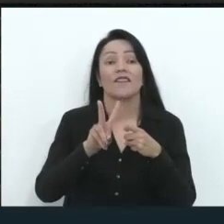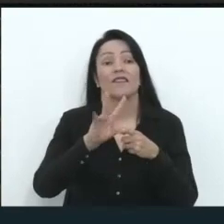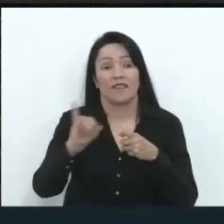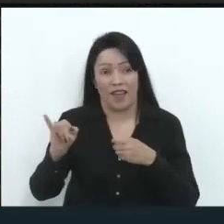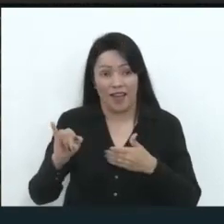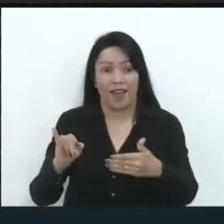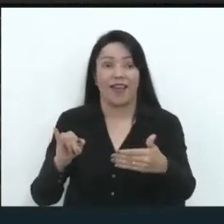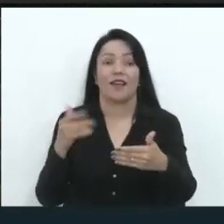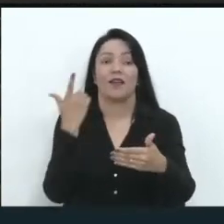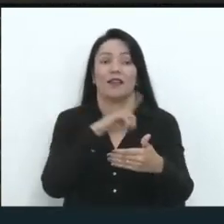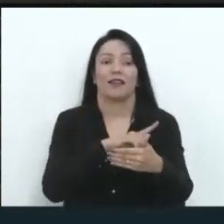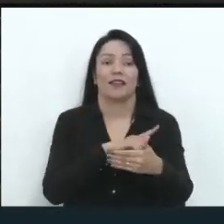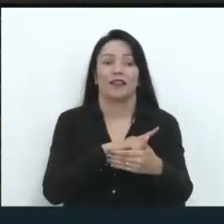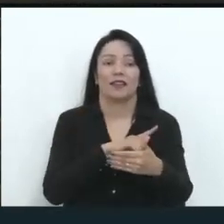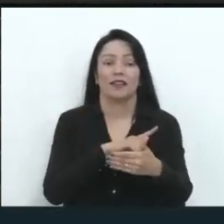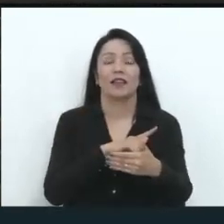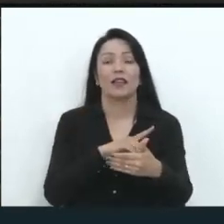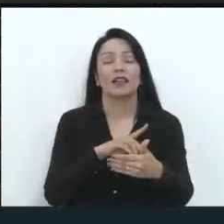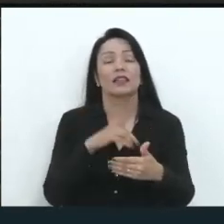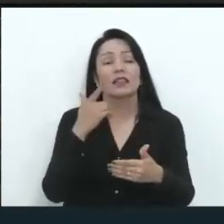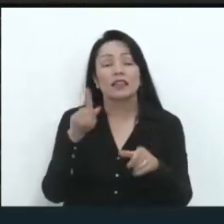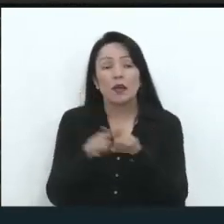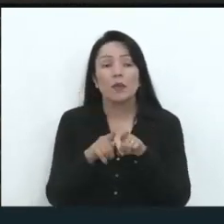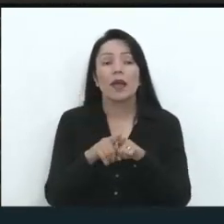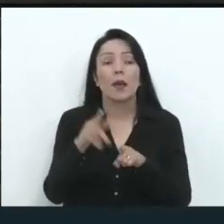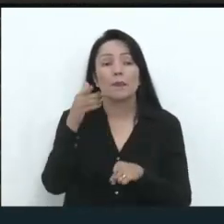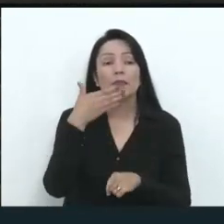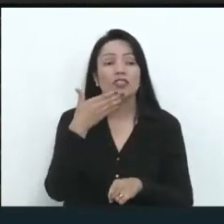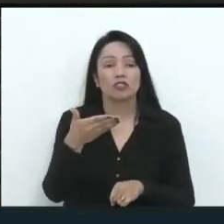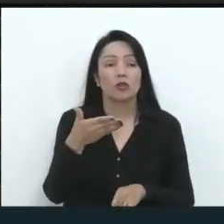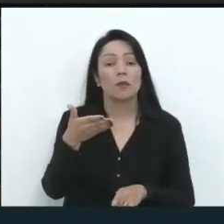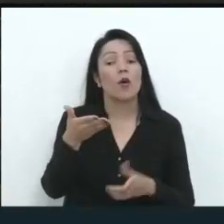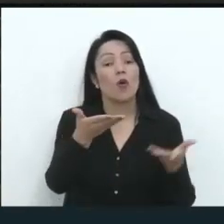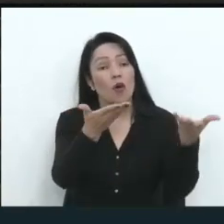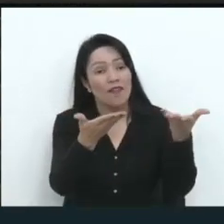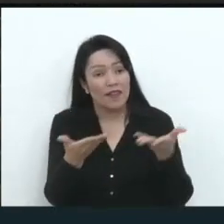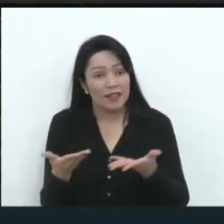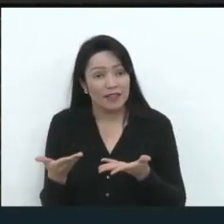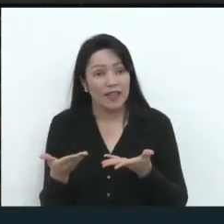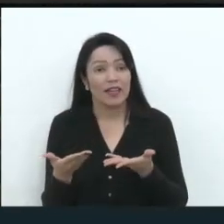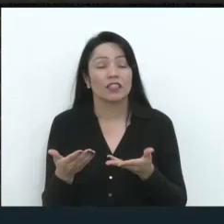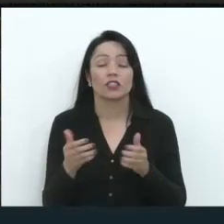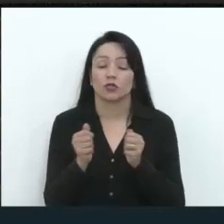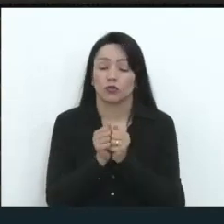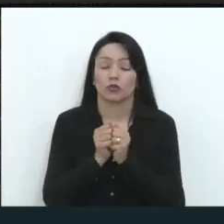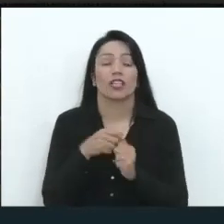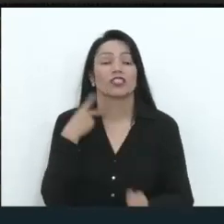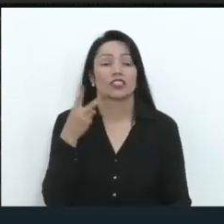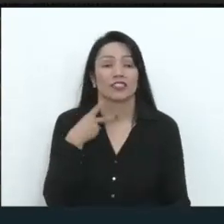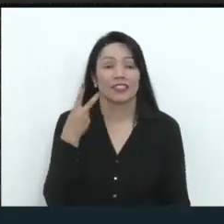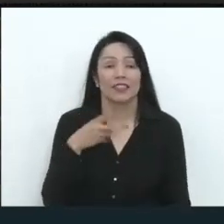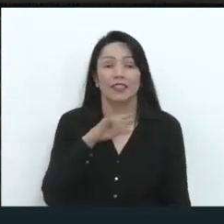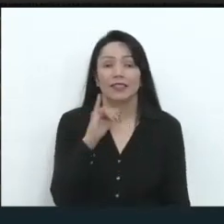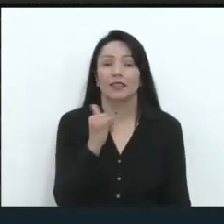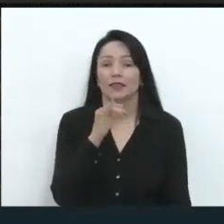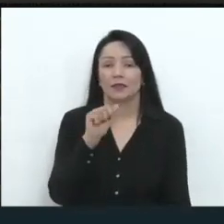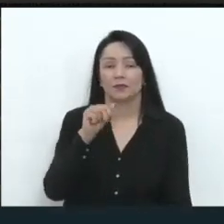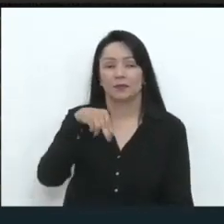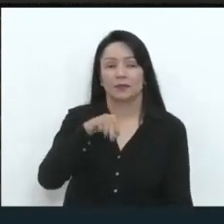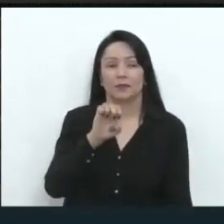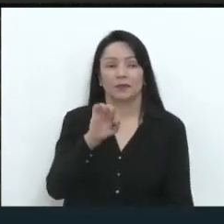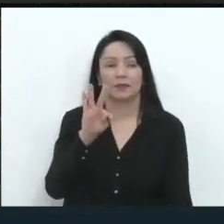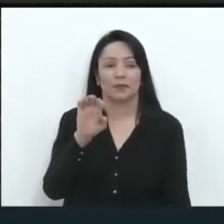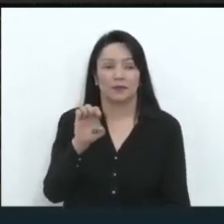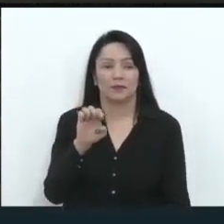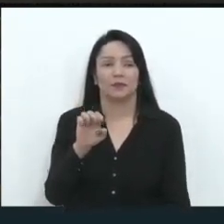O prefeito Guti também pediu para me convidar a Vossa Excelência e a vereadora Janete Petá também. O que eu falei?